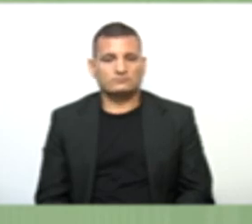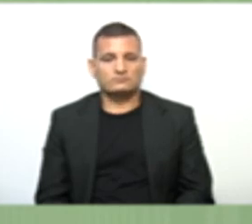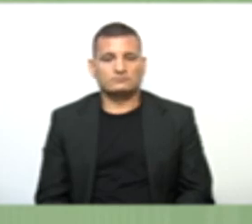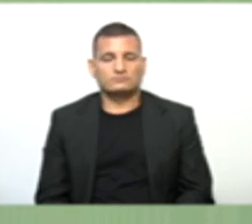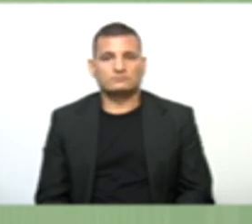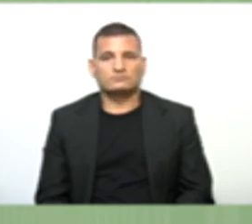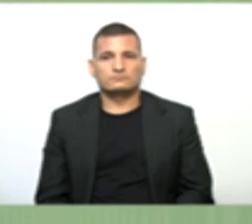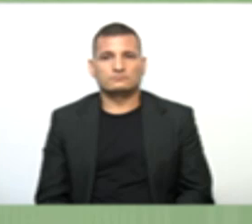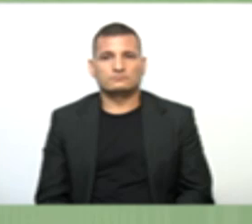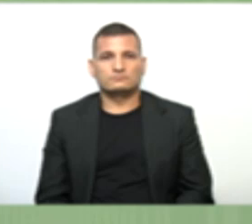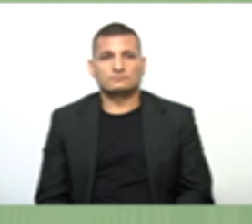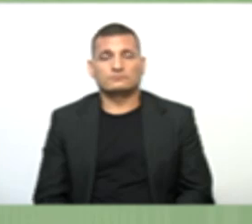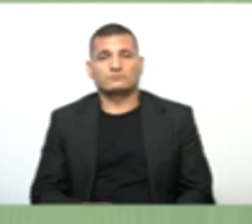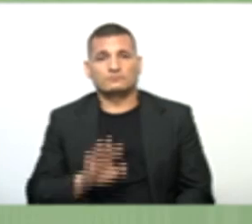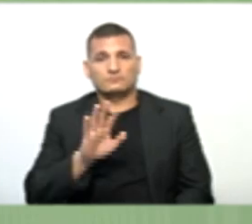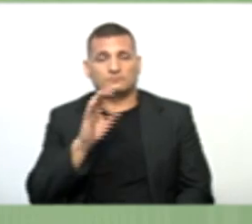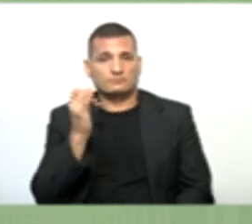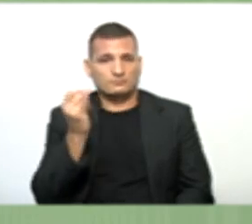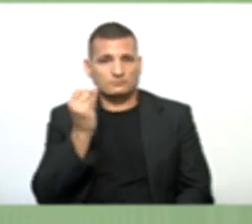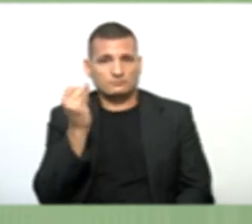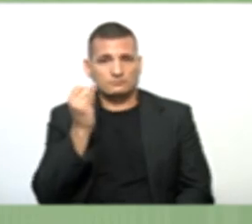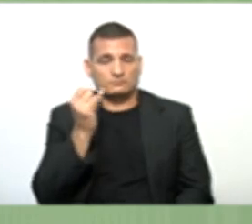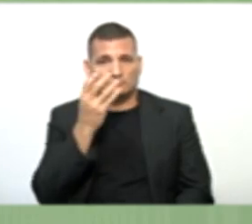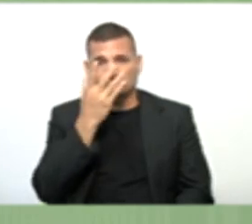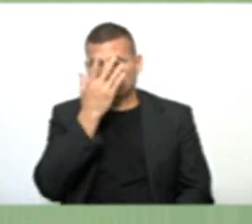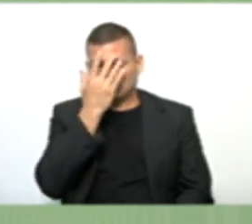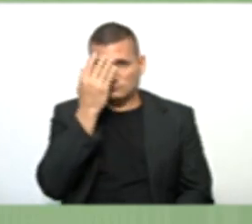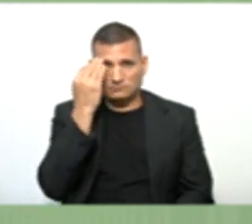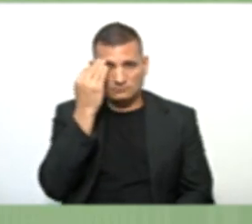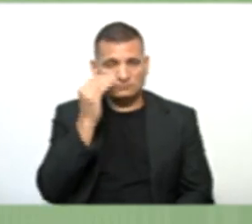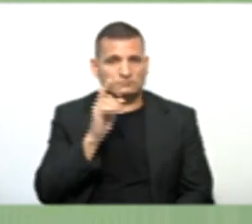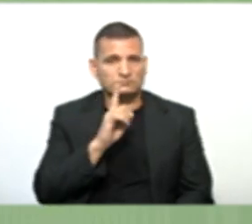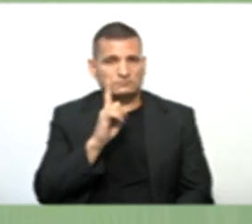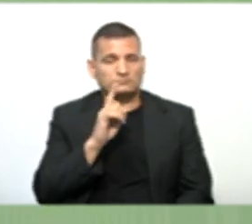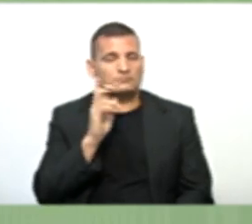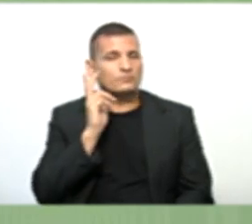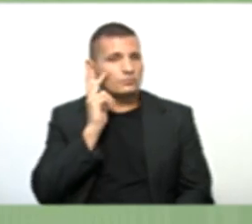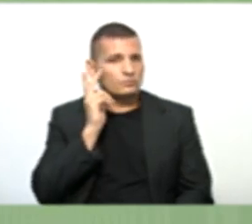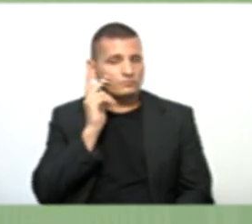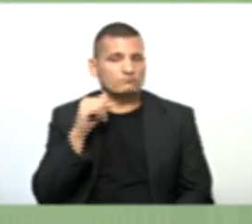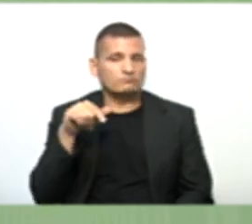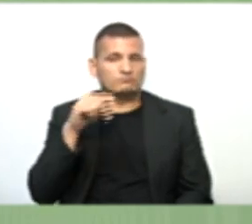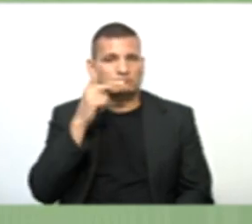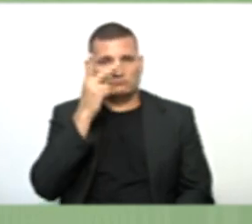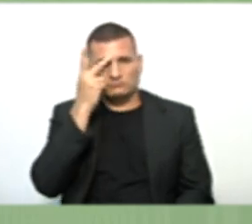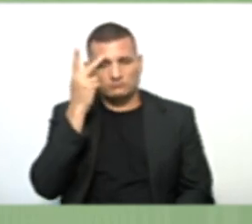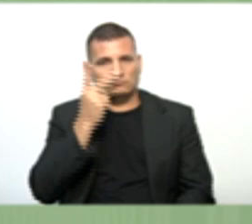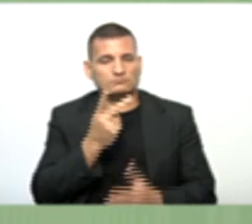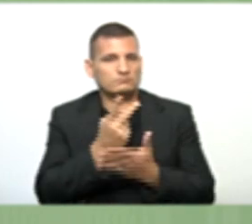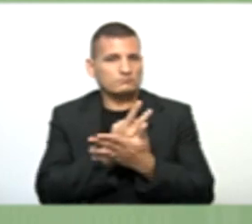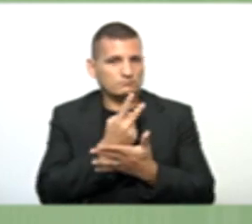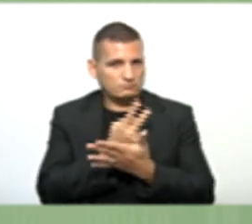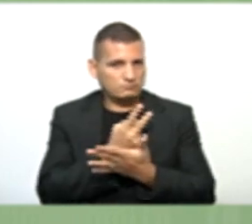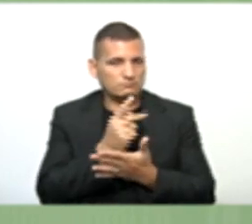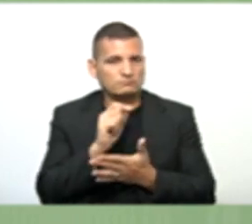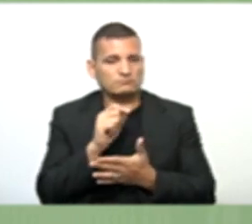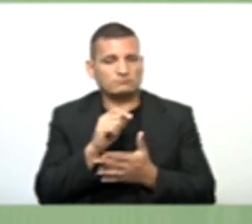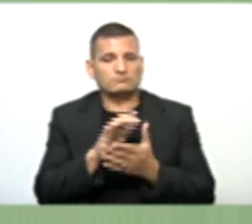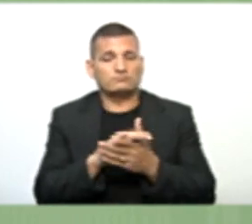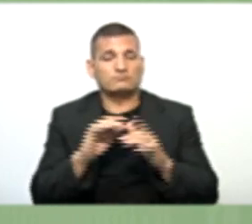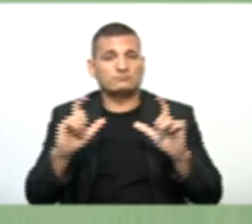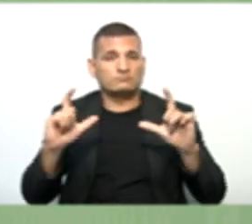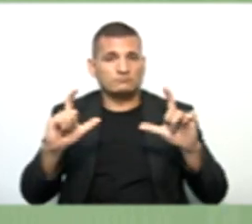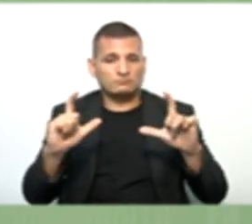Tá. Uma coisa importante aqui é não esquecer, que é um erro comum que às vezes a gente comete, é que todo parênteses